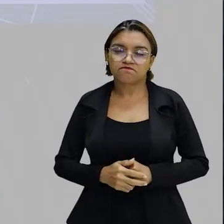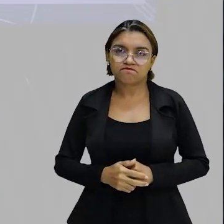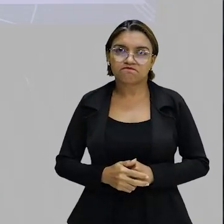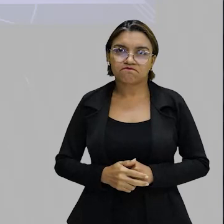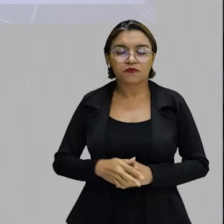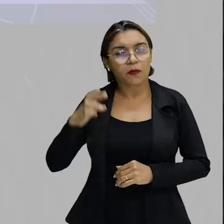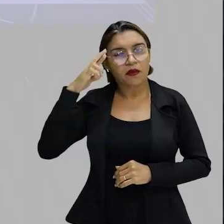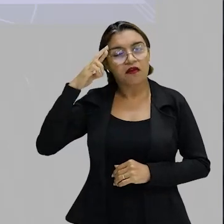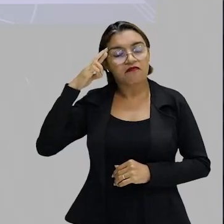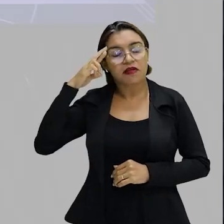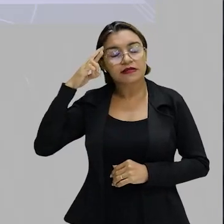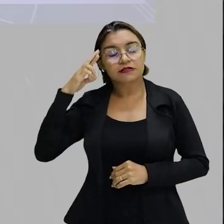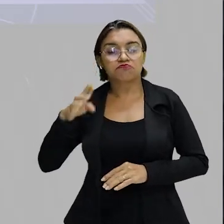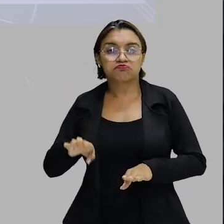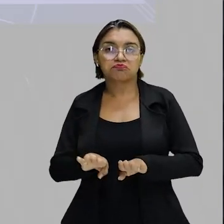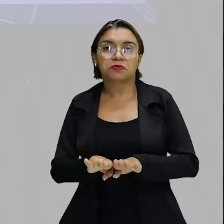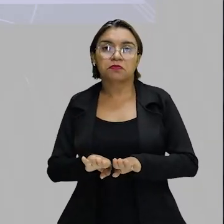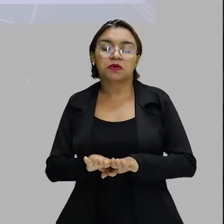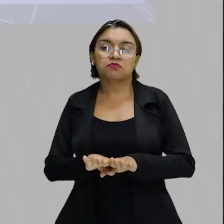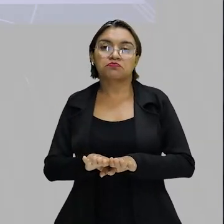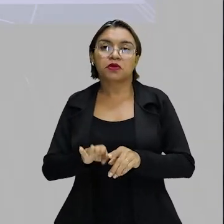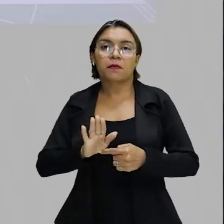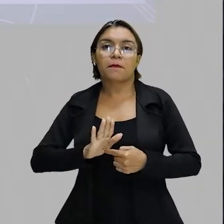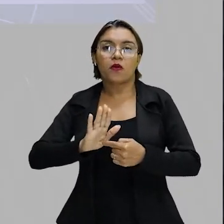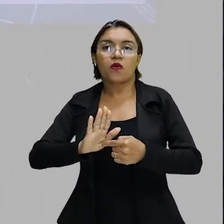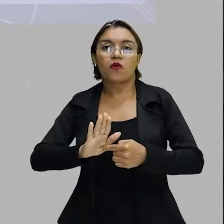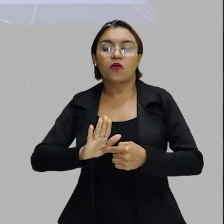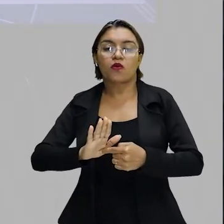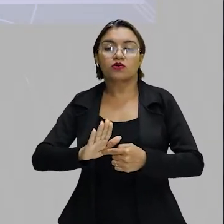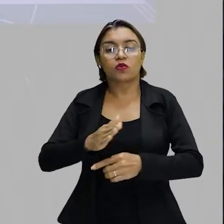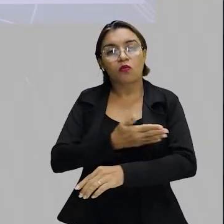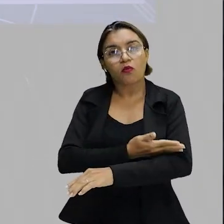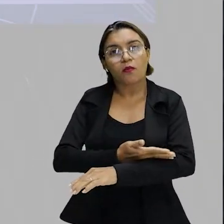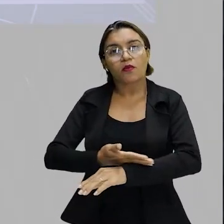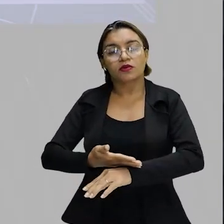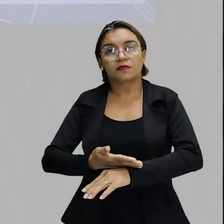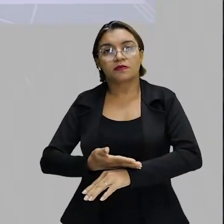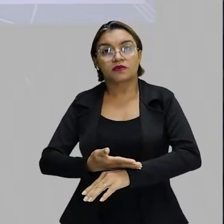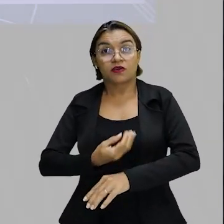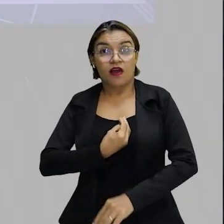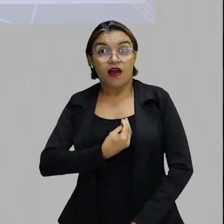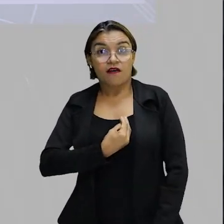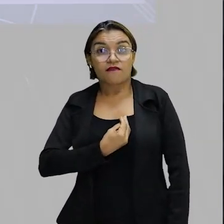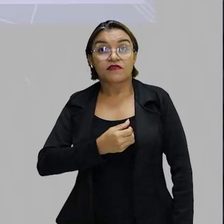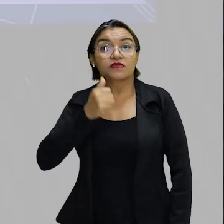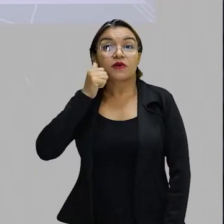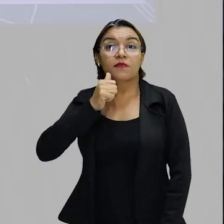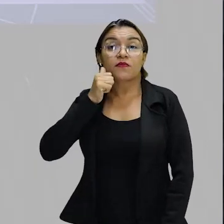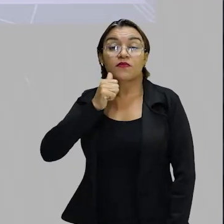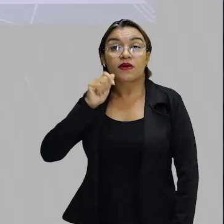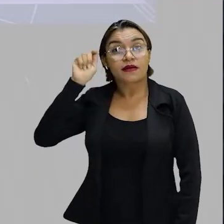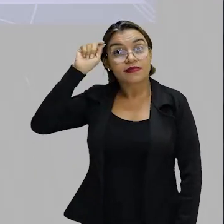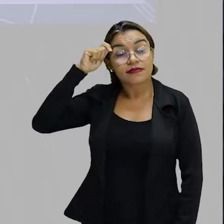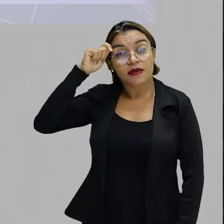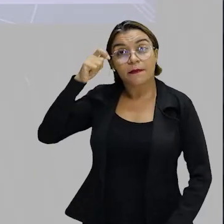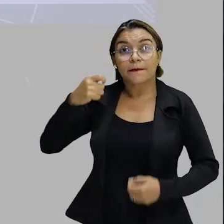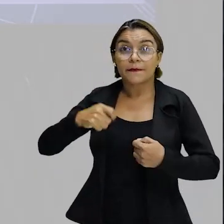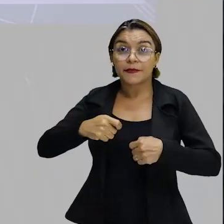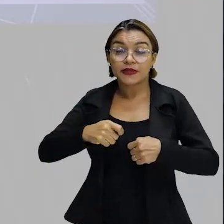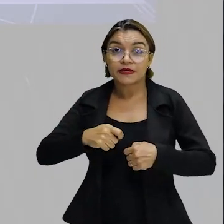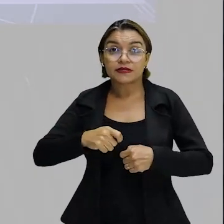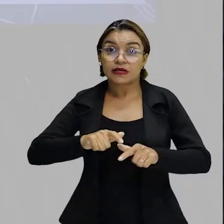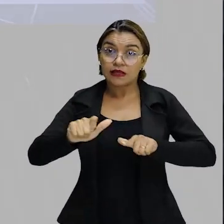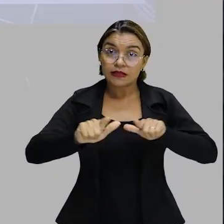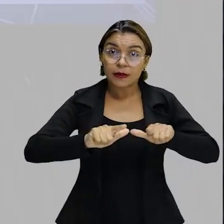uma reflexão, na verdade, ao comportamento, à vida da mulher negra, que tem que trabalhar, que tem que fazer mamadeira. Então,